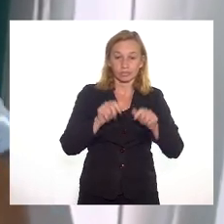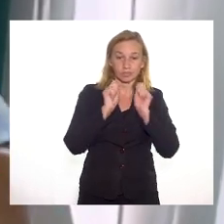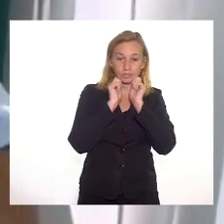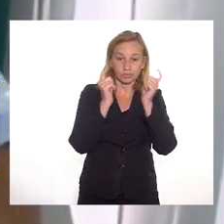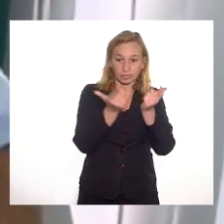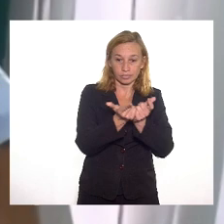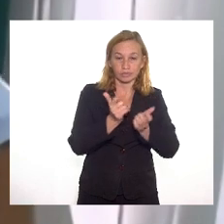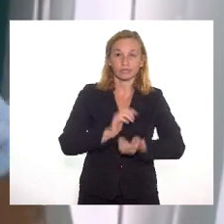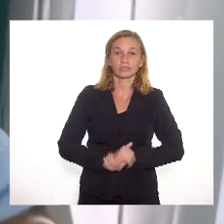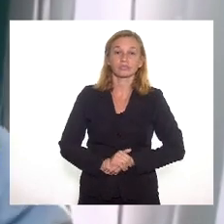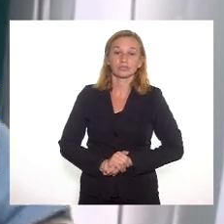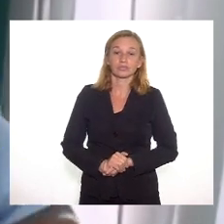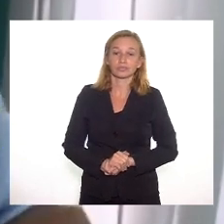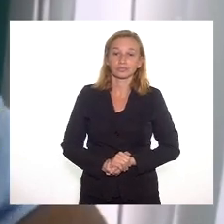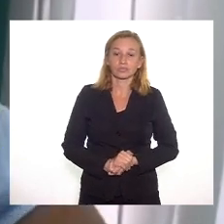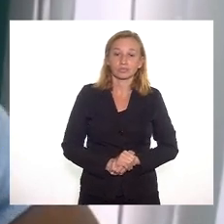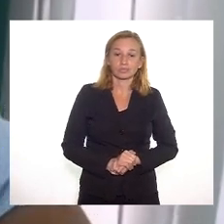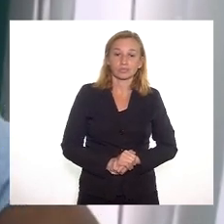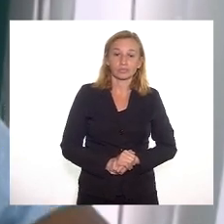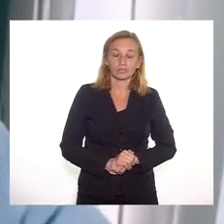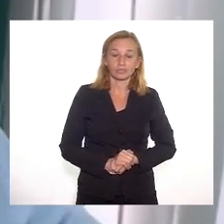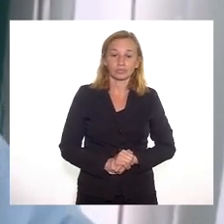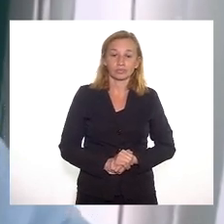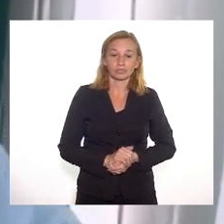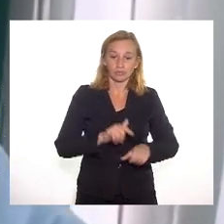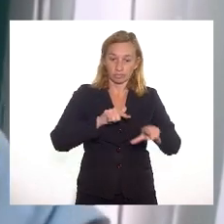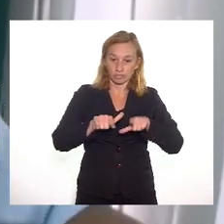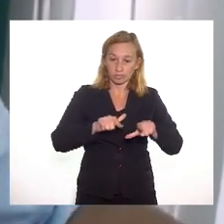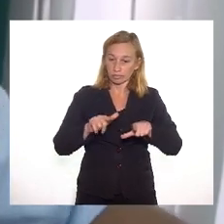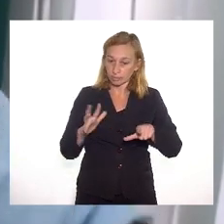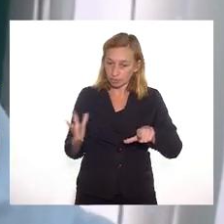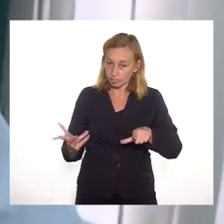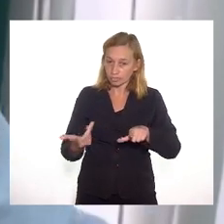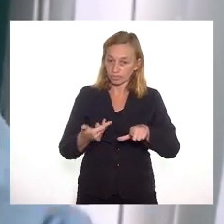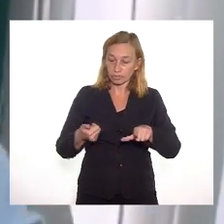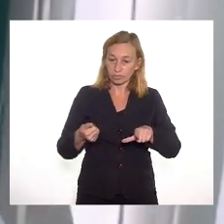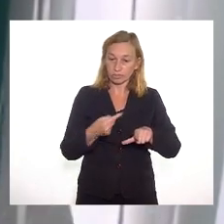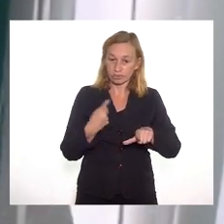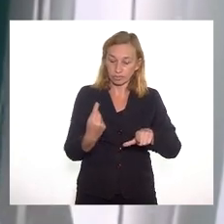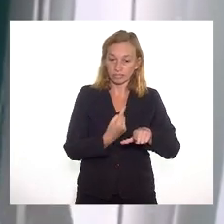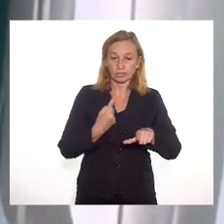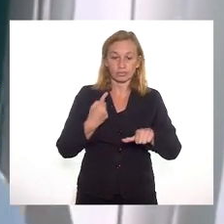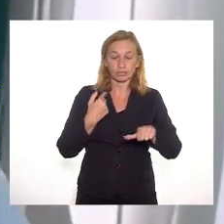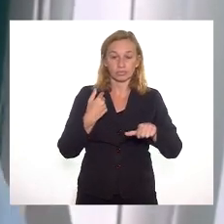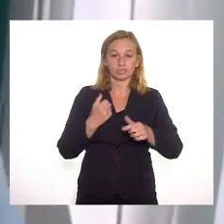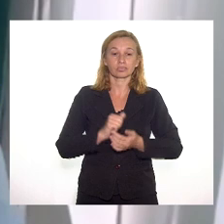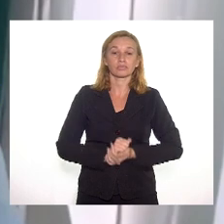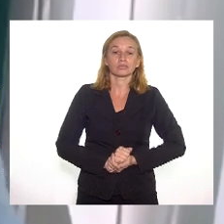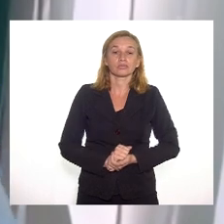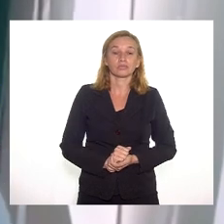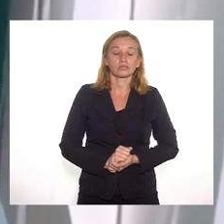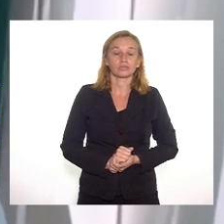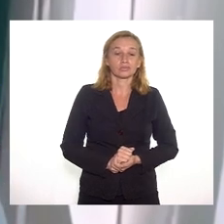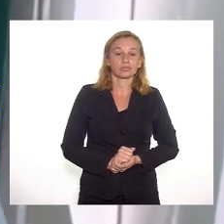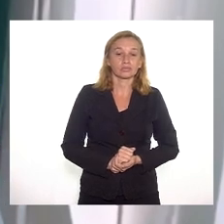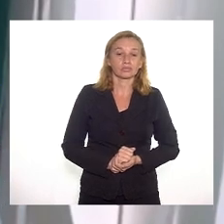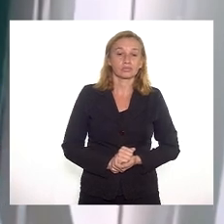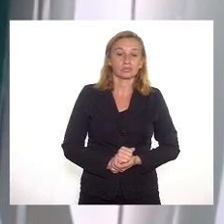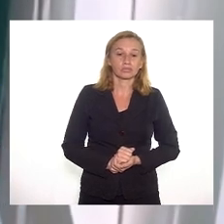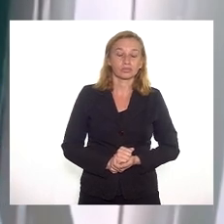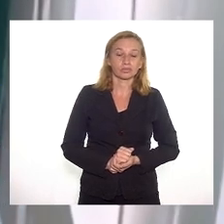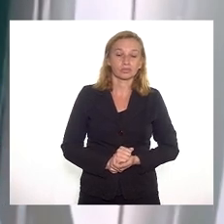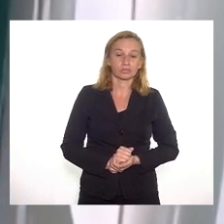Alerge, cuja atuação viabiliza o exercício dos nossos mandatos. Eu quero, antes de entrar no